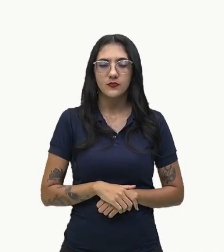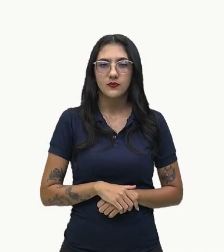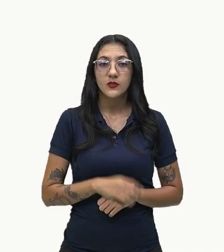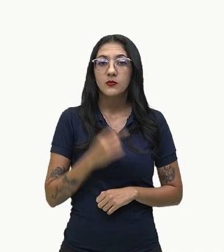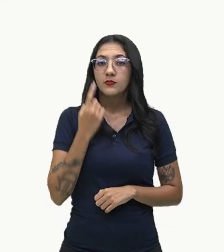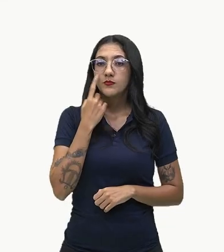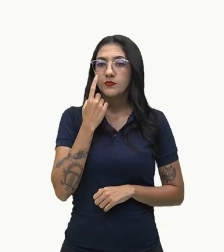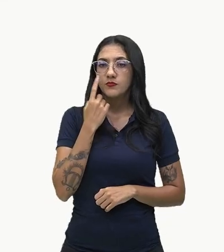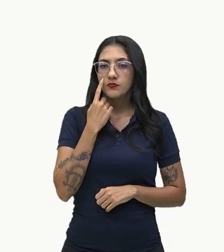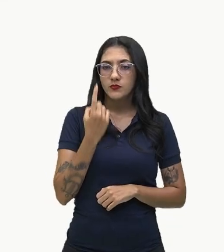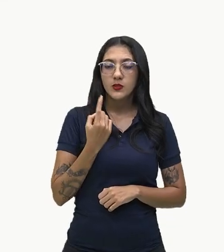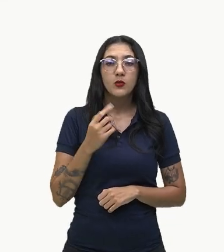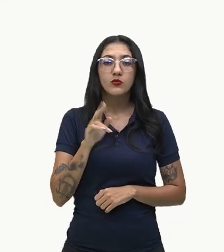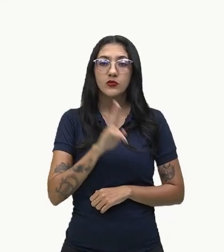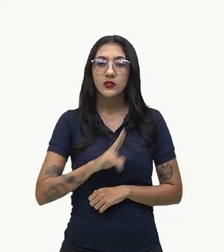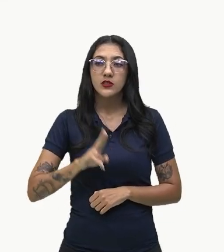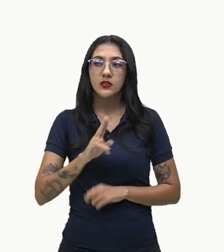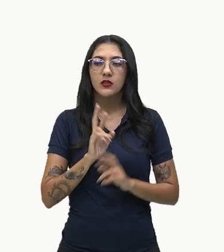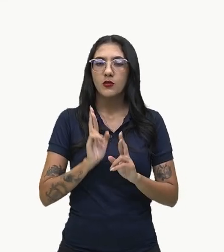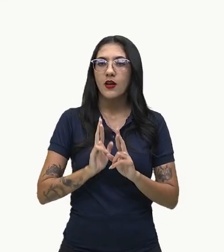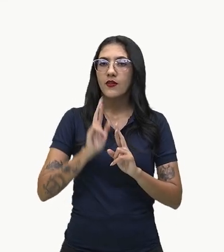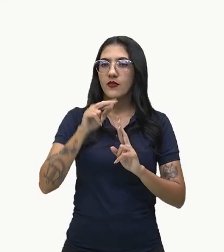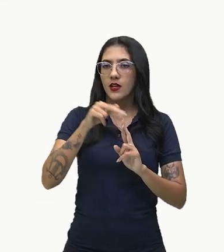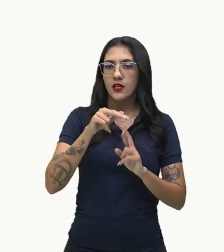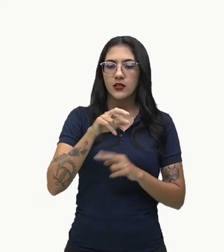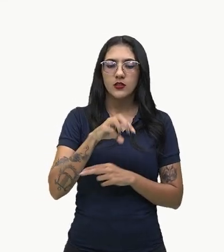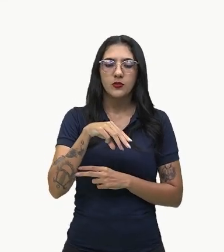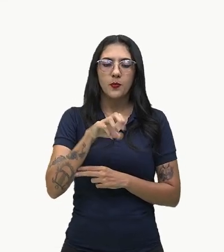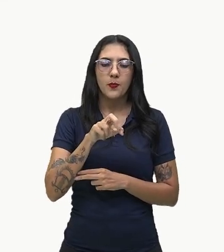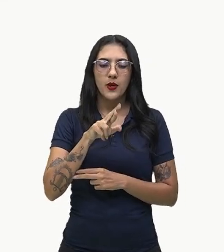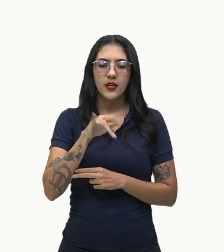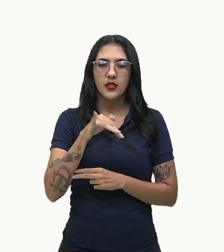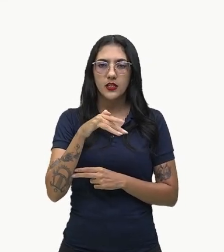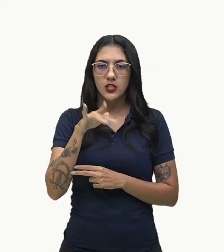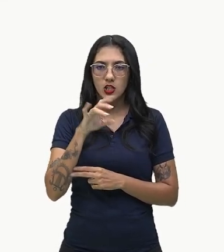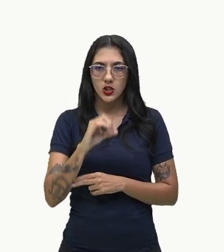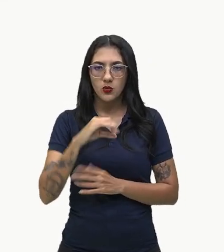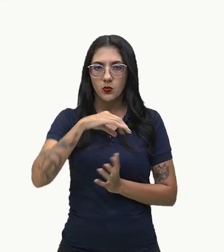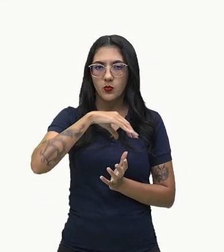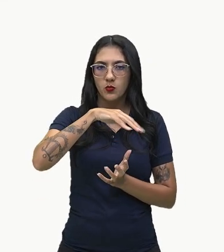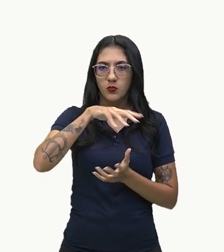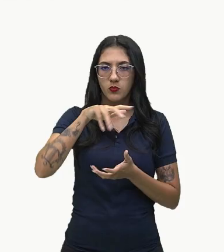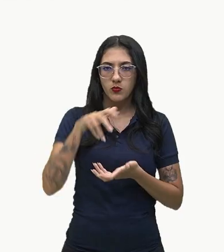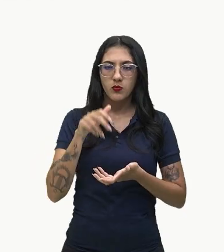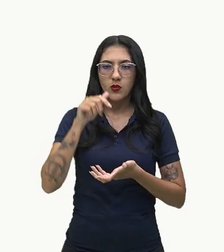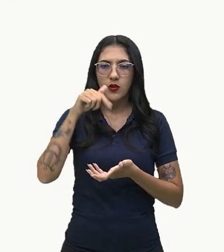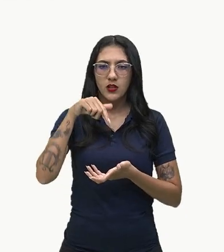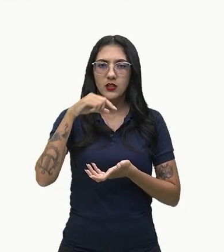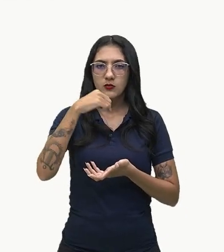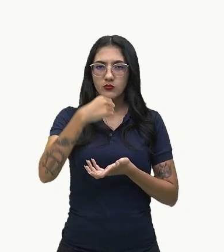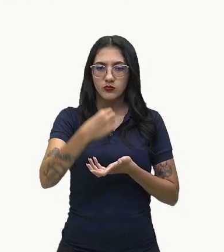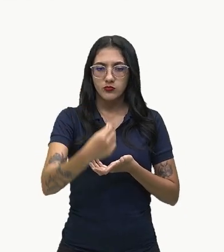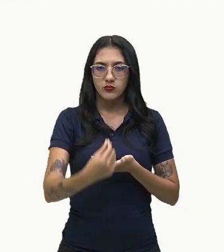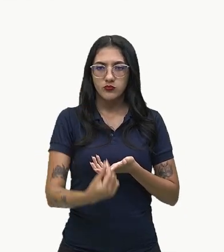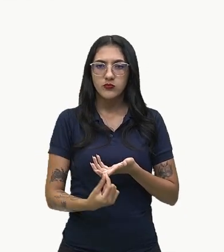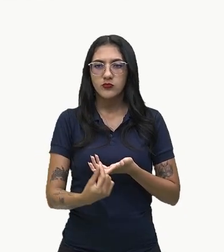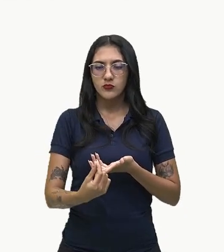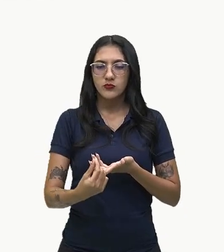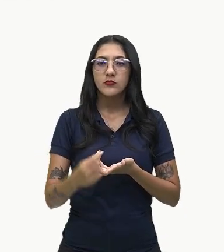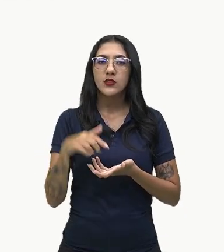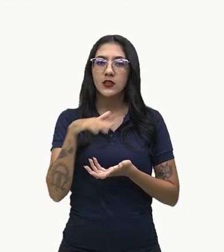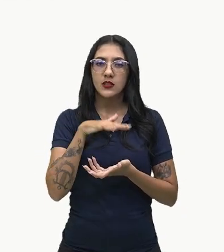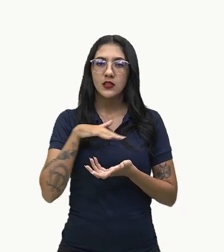referência o meridiano de Greenwich, o território brasileiro ele está totalmente localizado